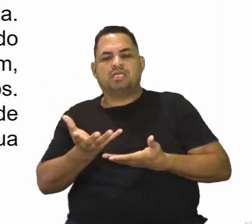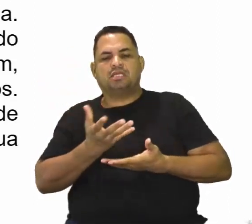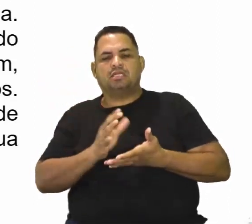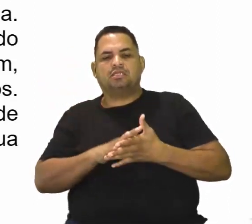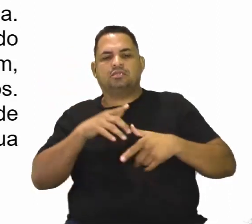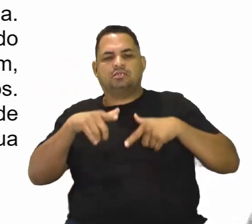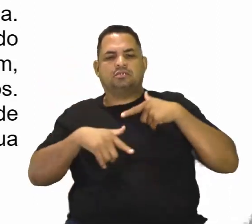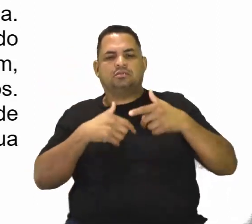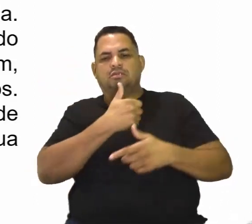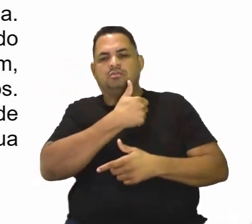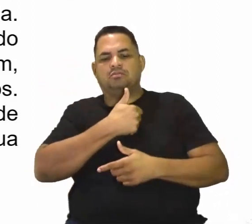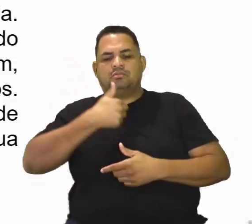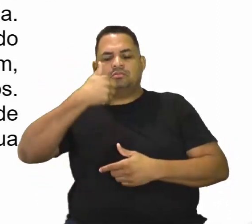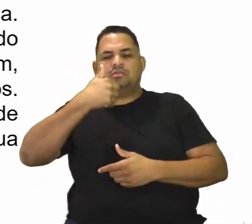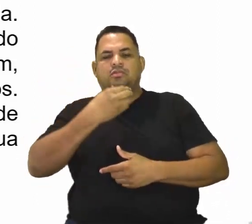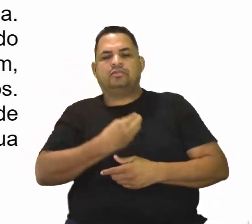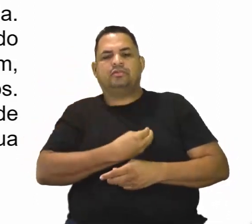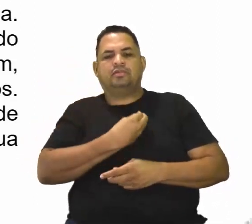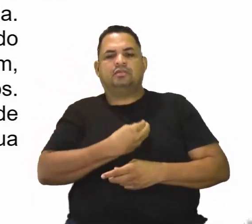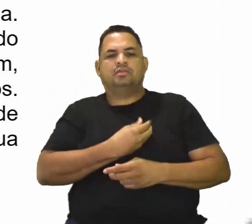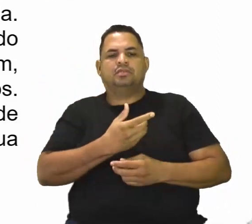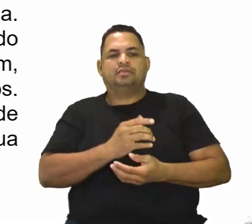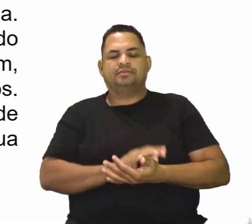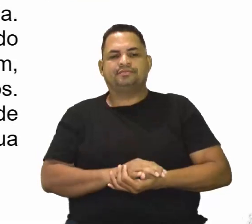melhores condições de vida?